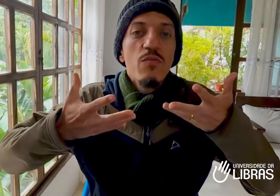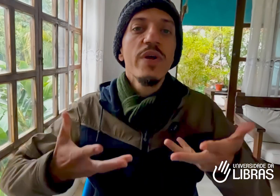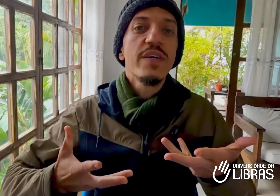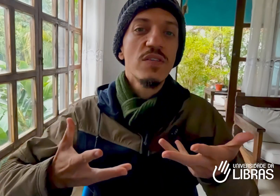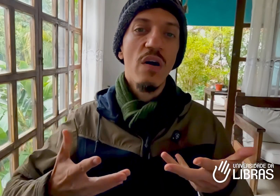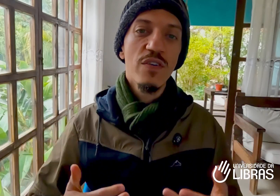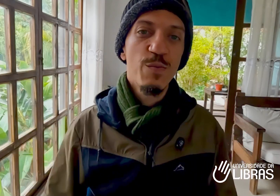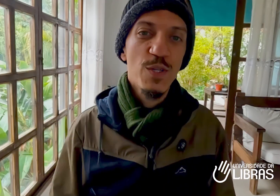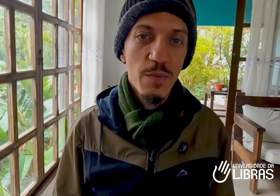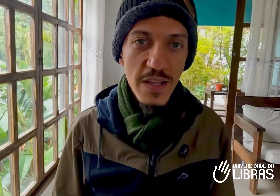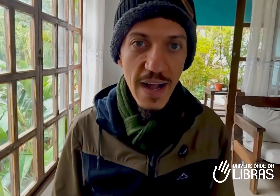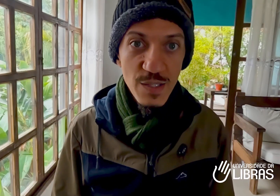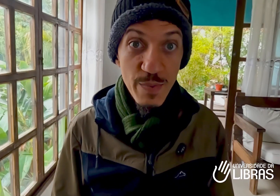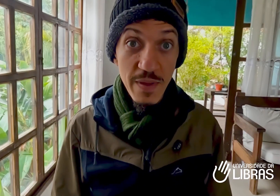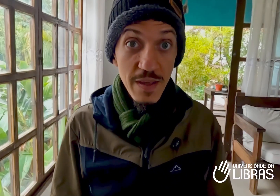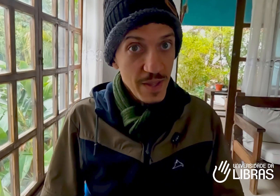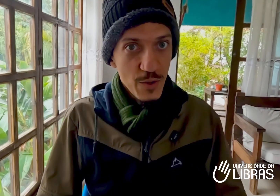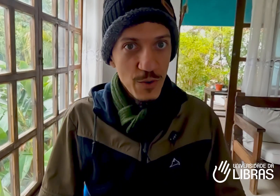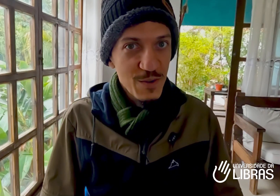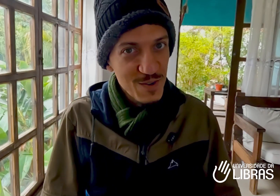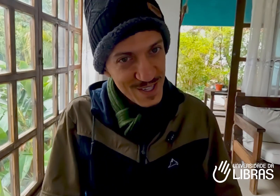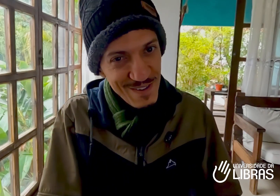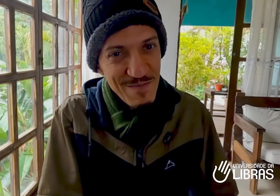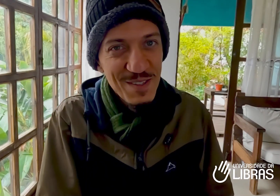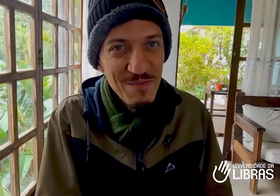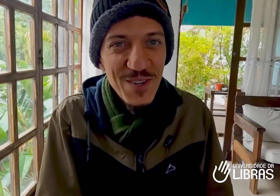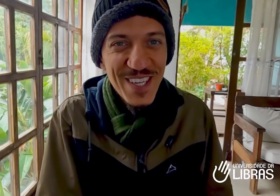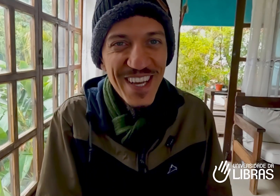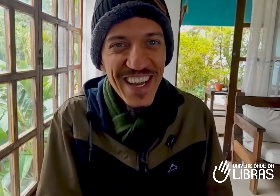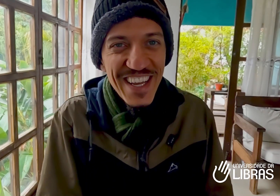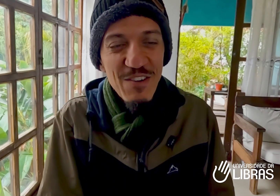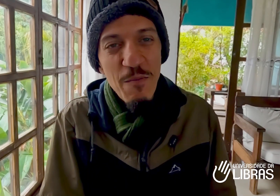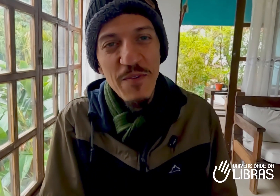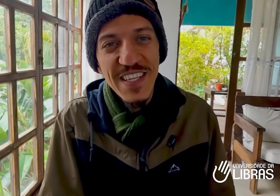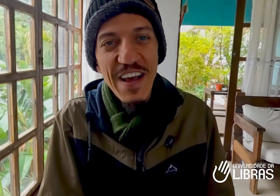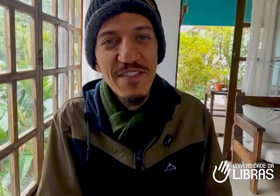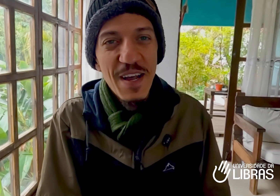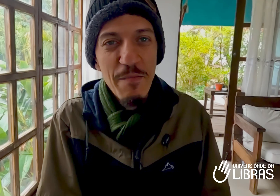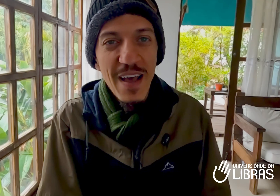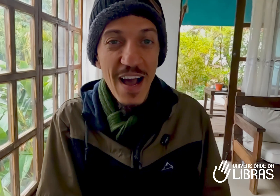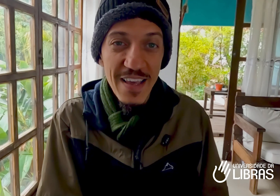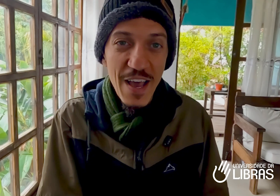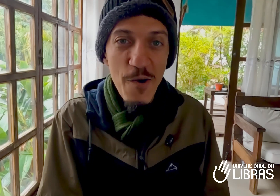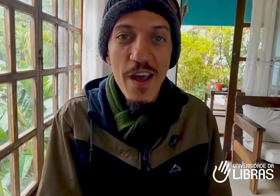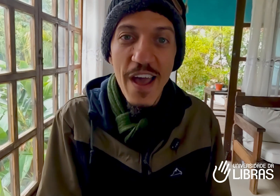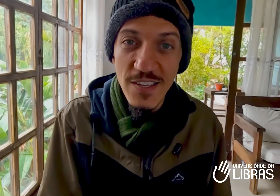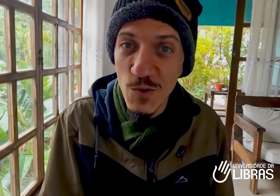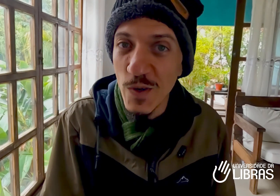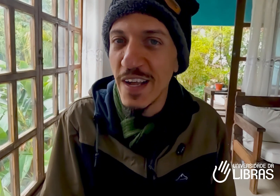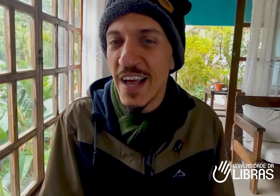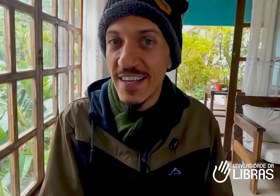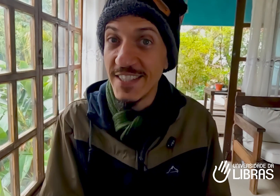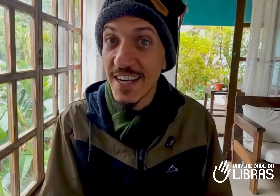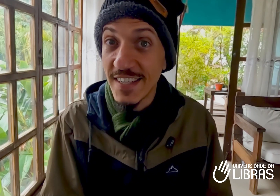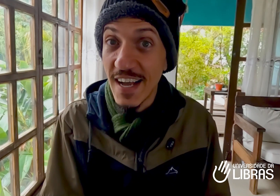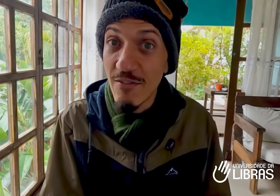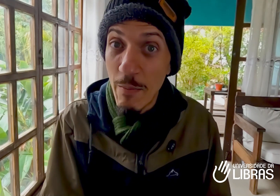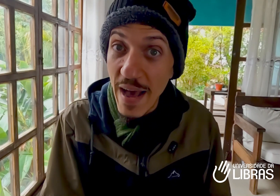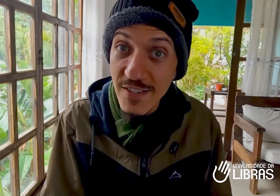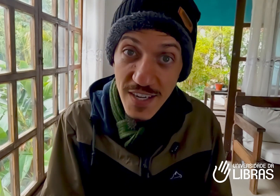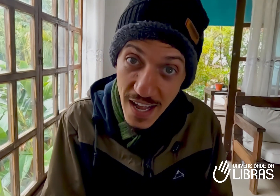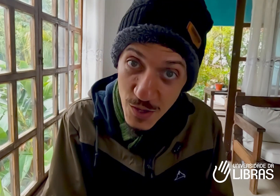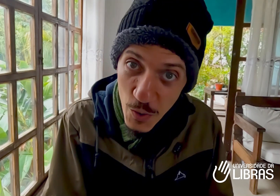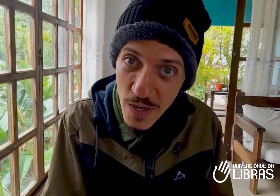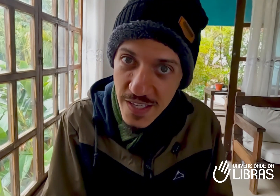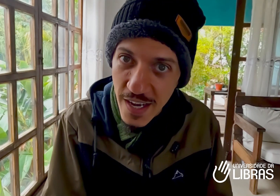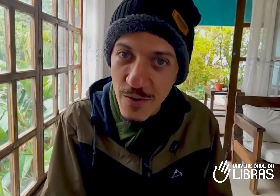trouxe muitas novas possibilidades para mim, me trouxe inclusive a minha esposa, e como você deve saber, a Raquel é surda, a gente é casado há mais